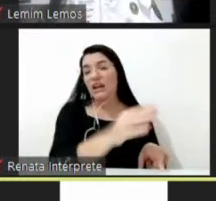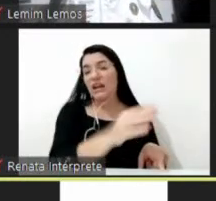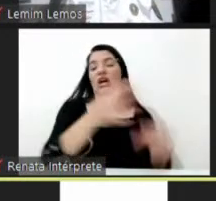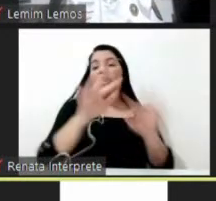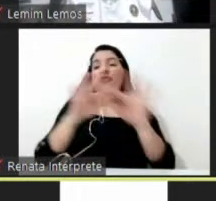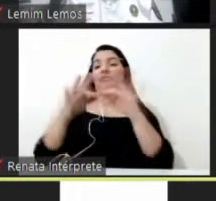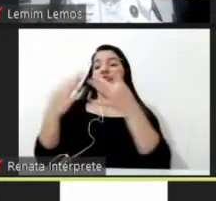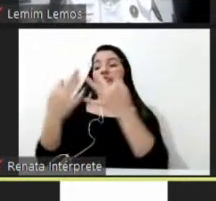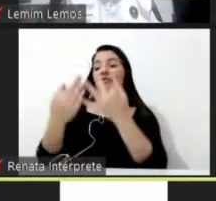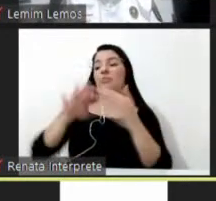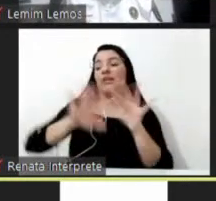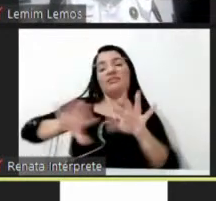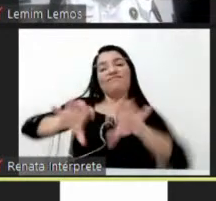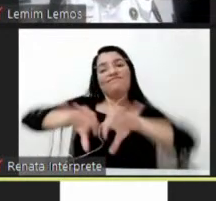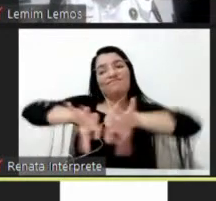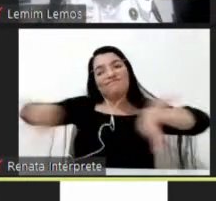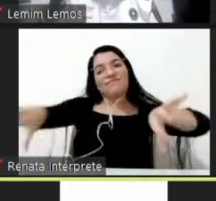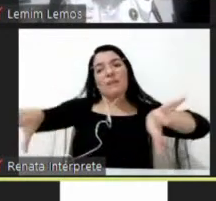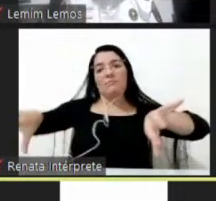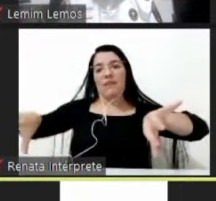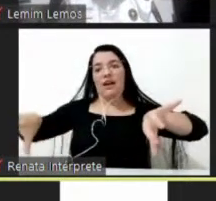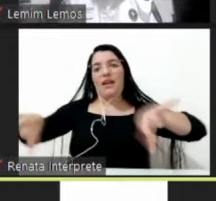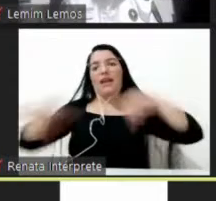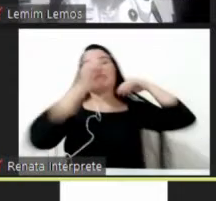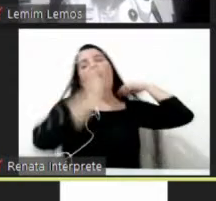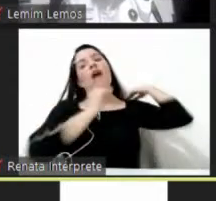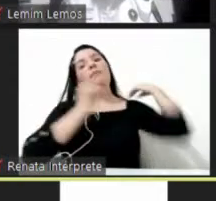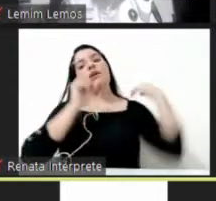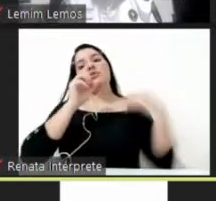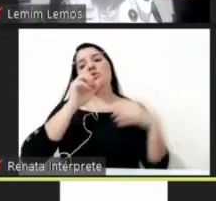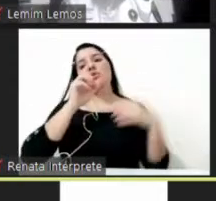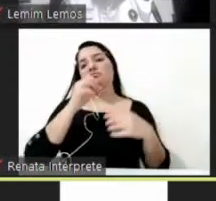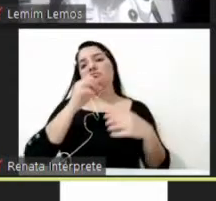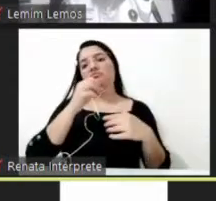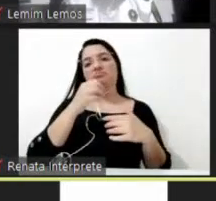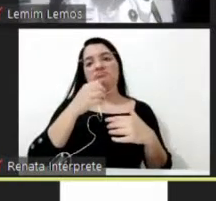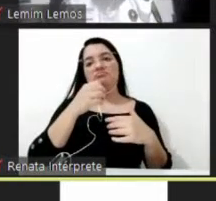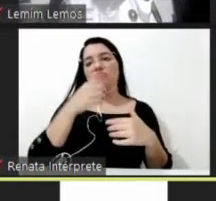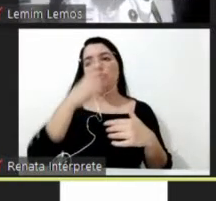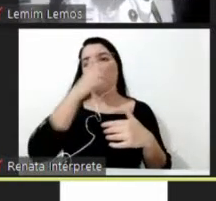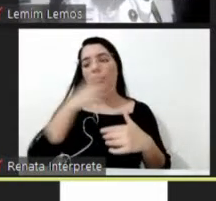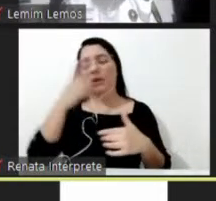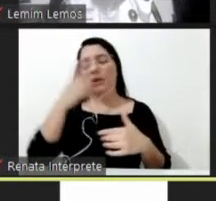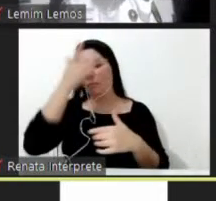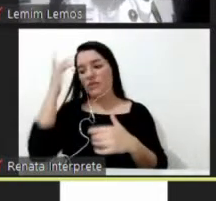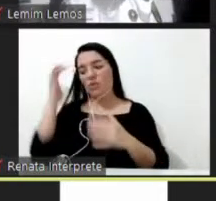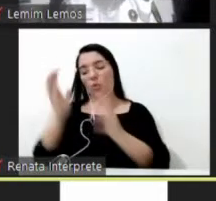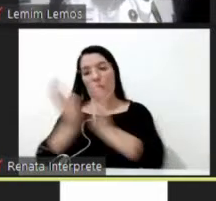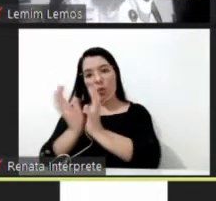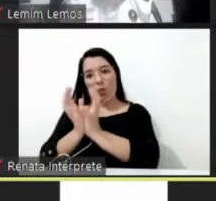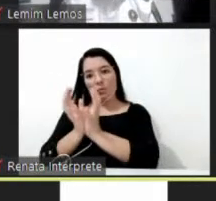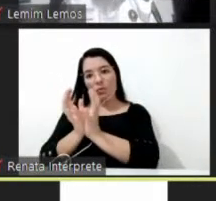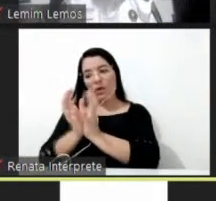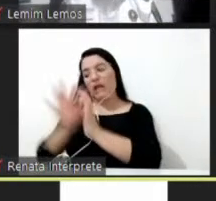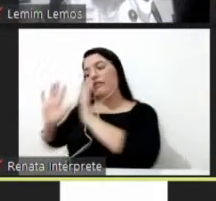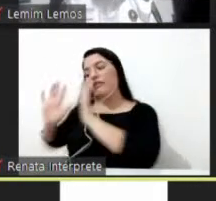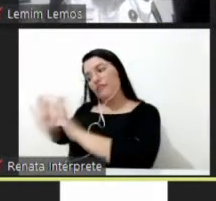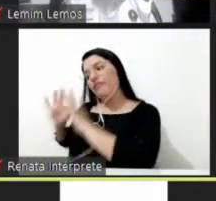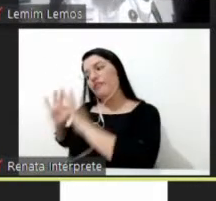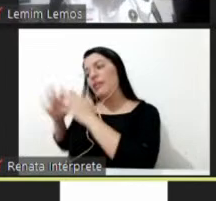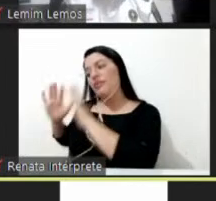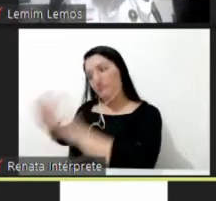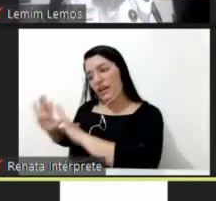aos domingos ou durante o dia, para ir lá na unidade prisional levar uma palavra de amor,